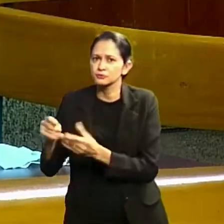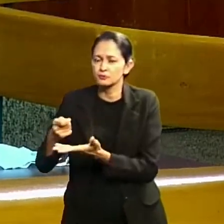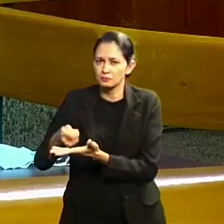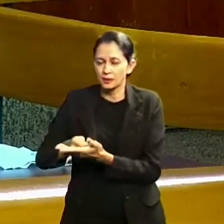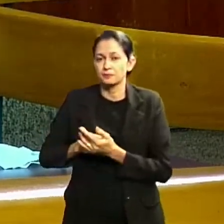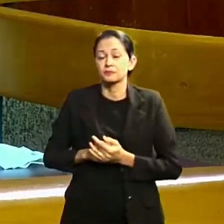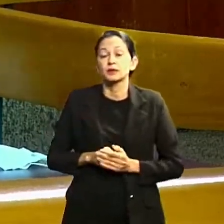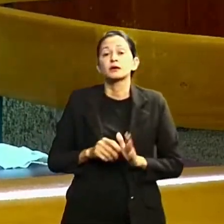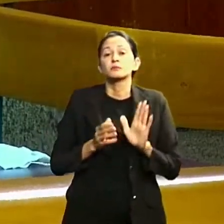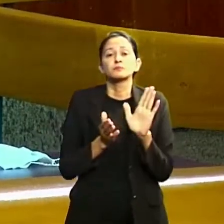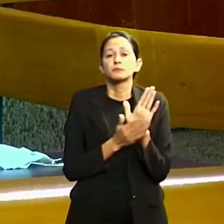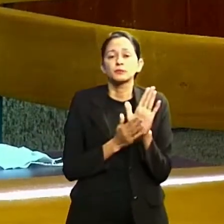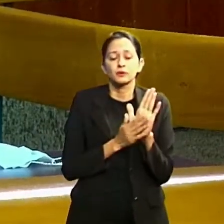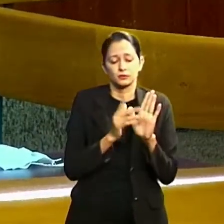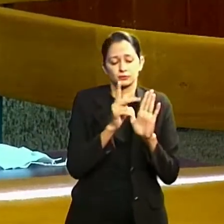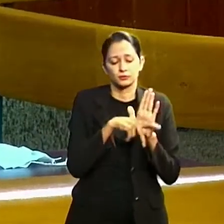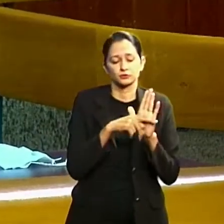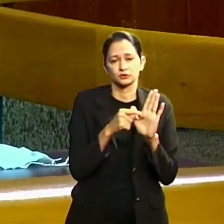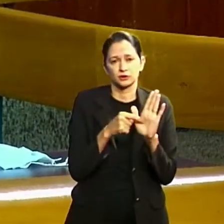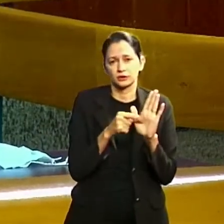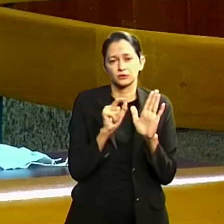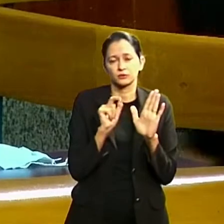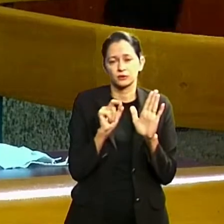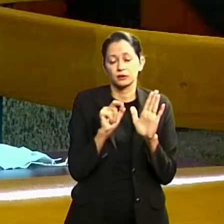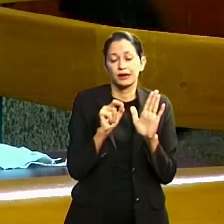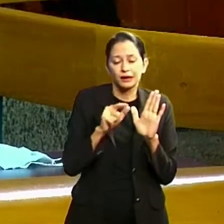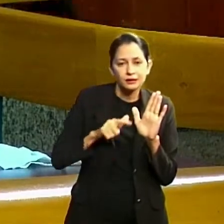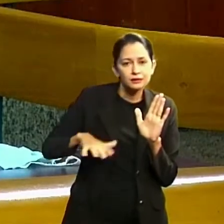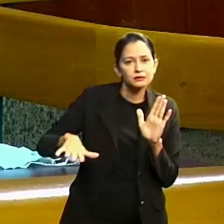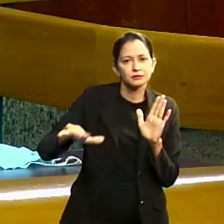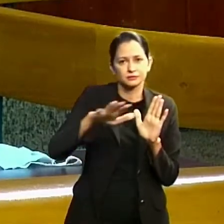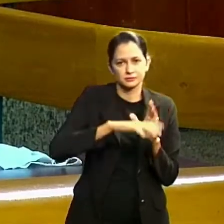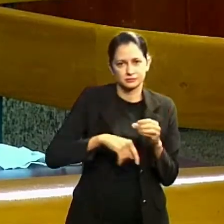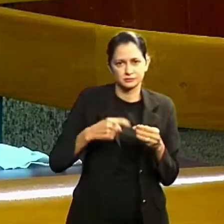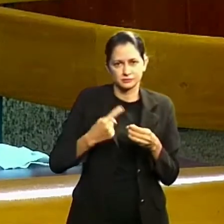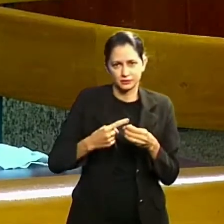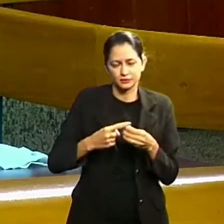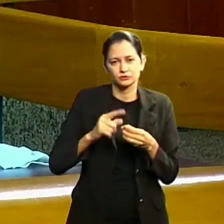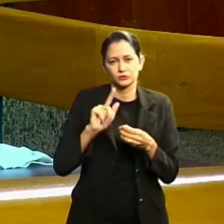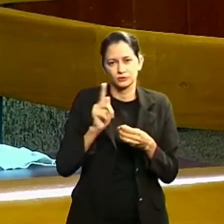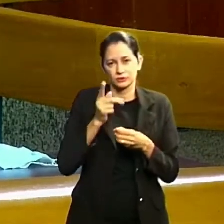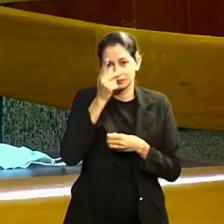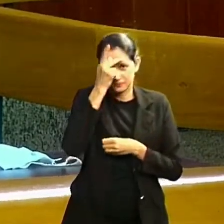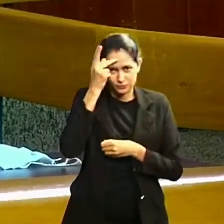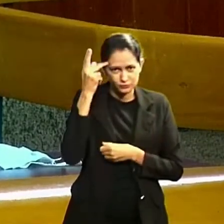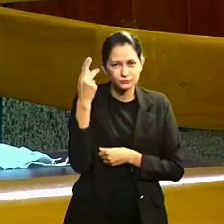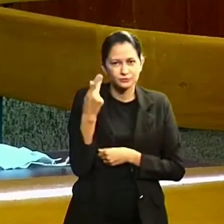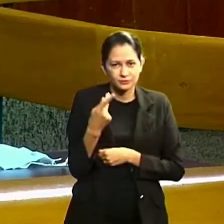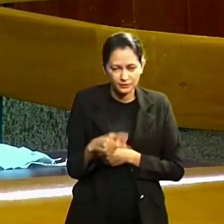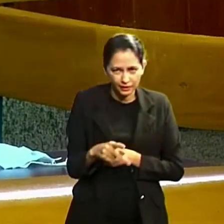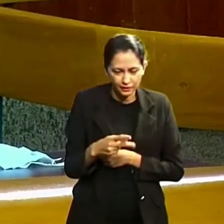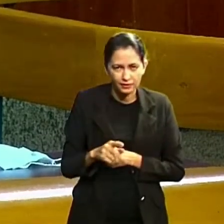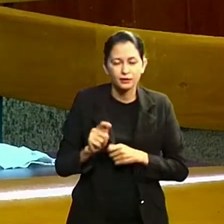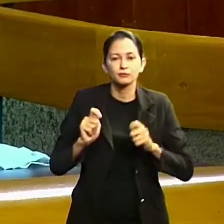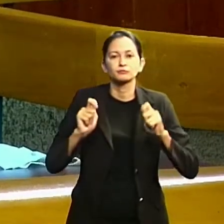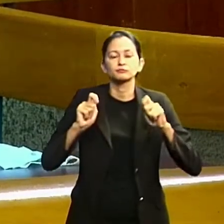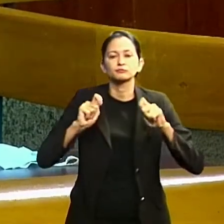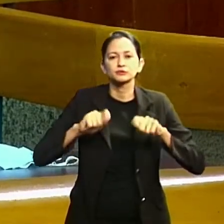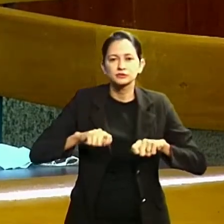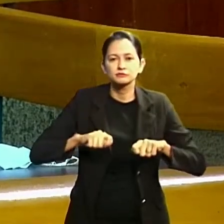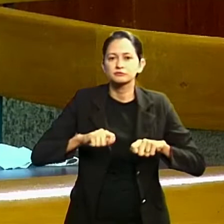de colocar à disposição dos munícipes da cidade de Goiânia,